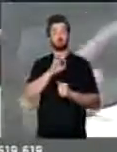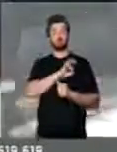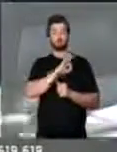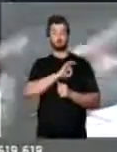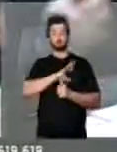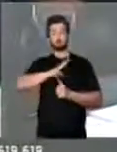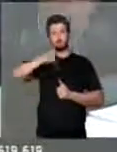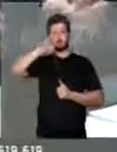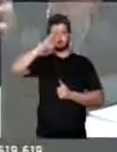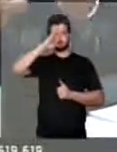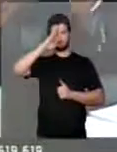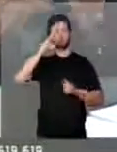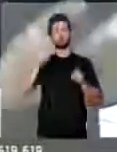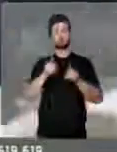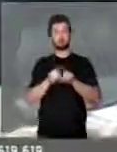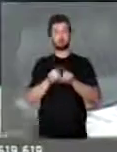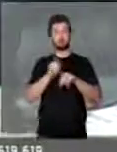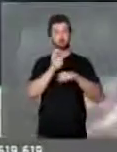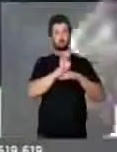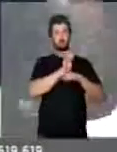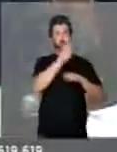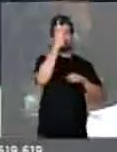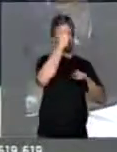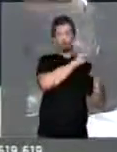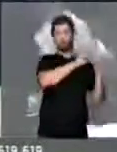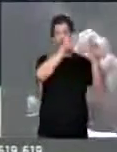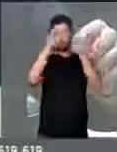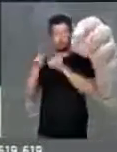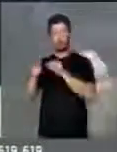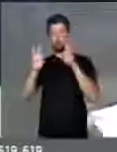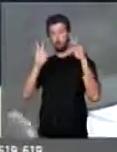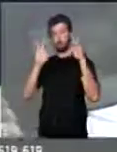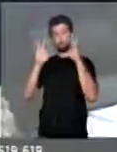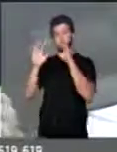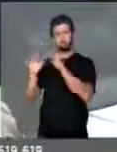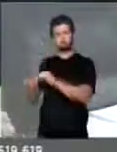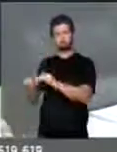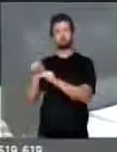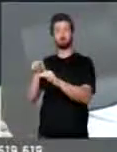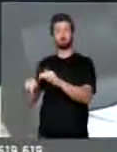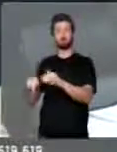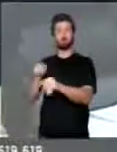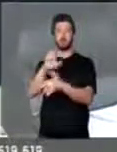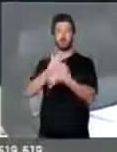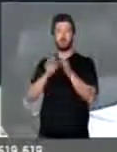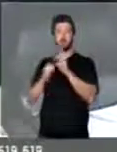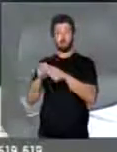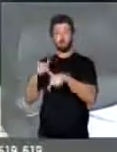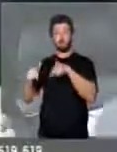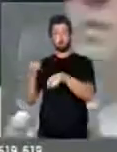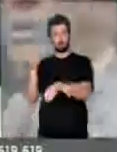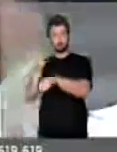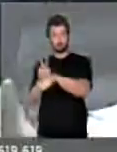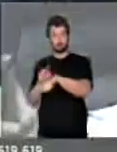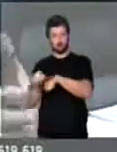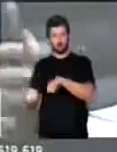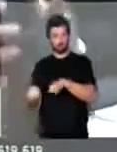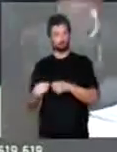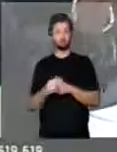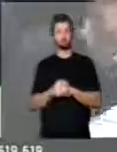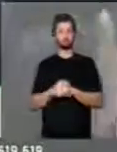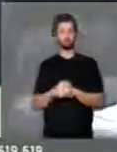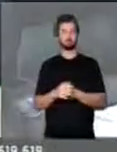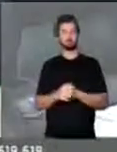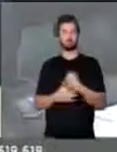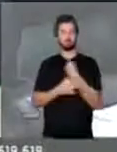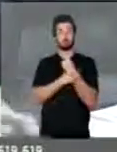policiais militares, que inclusive saíram do estado de São Paulo, que foram todos para as Olimpíadas do Rio de Janeiro,